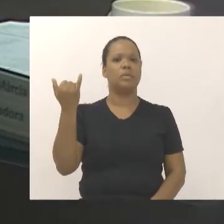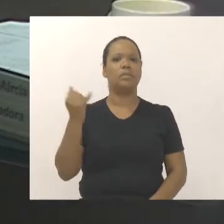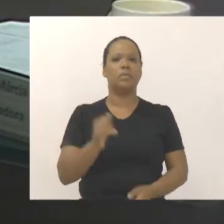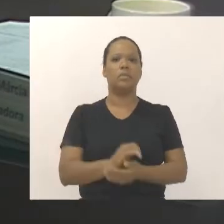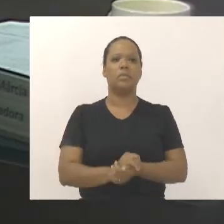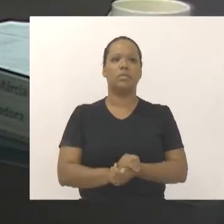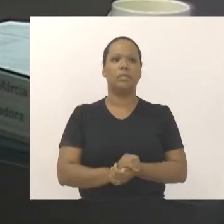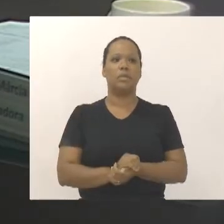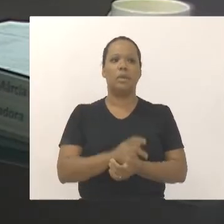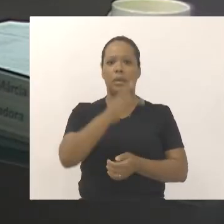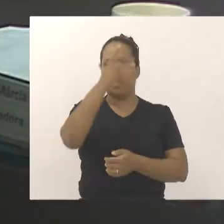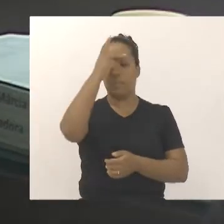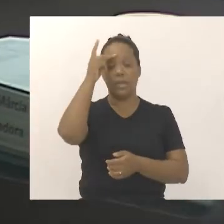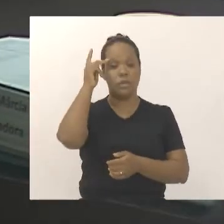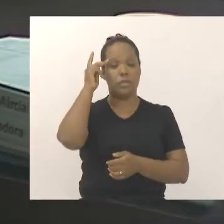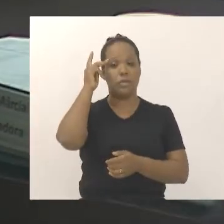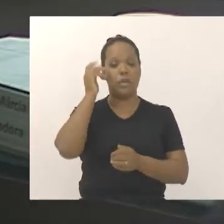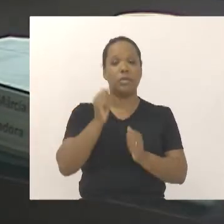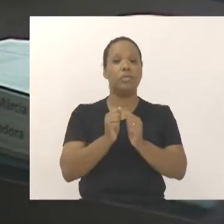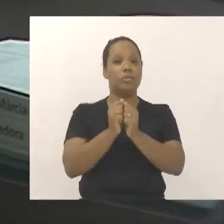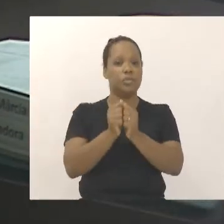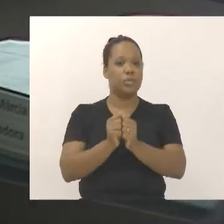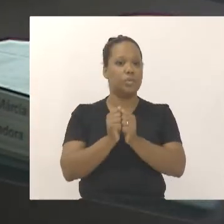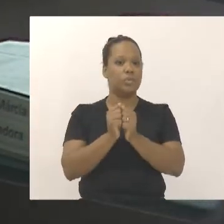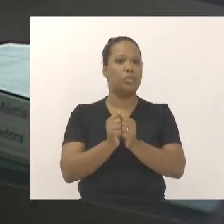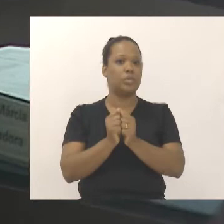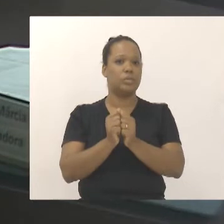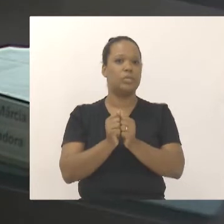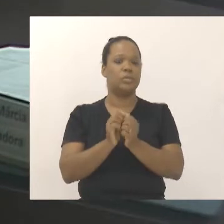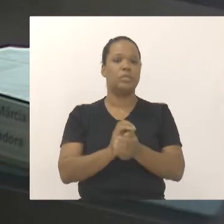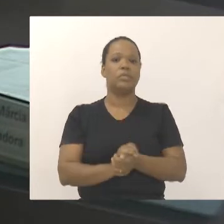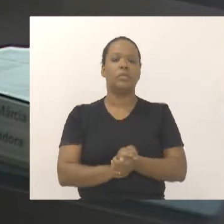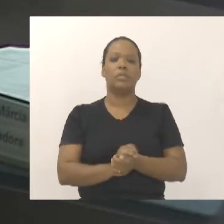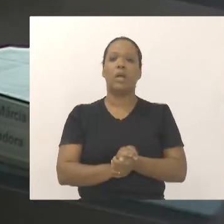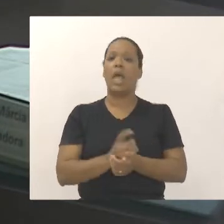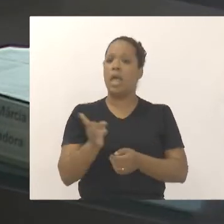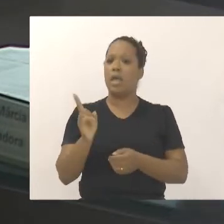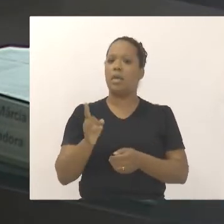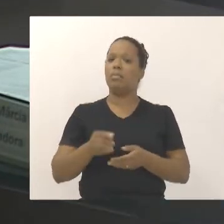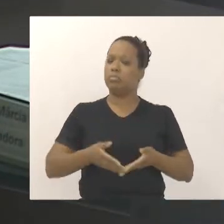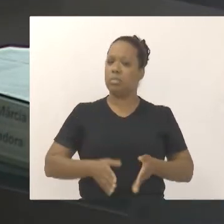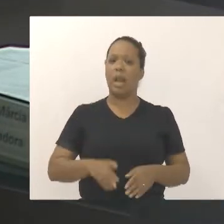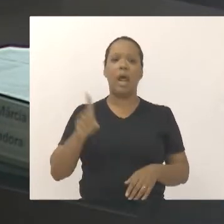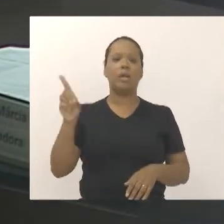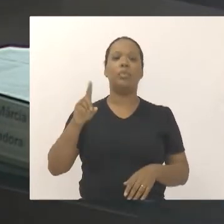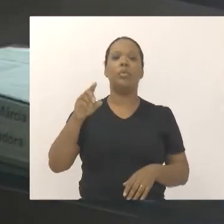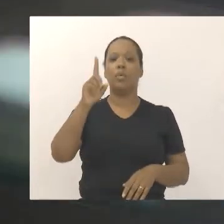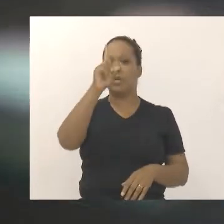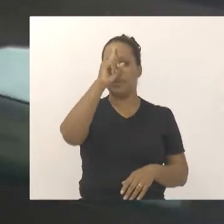participação de um acompanhante, inclusive dei à luz no São Francisco.